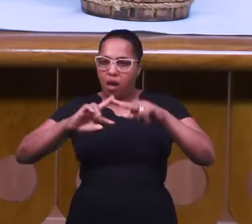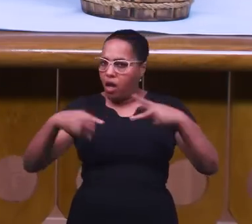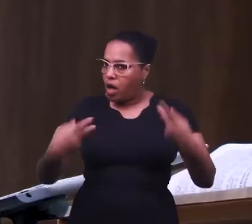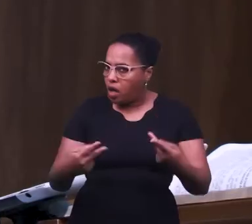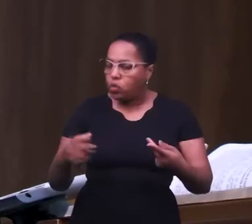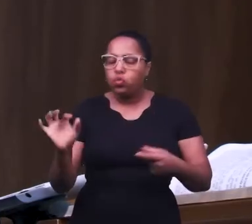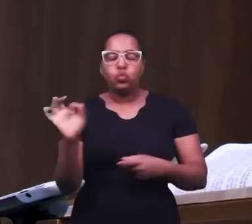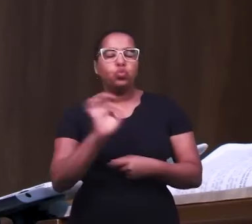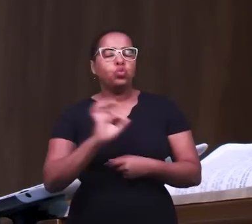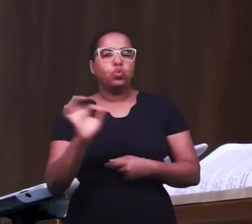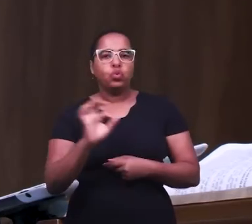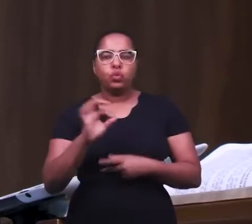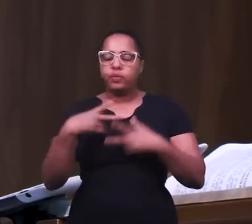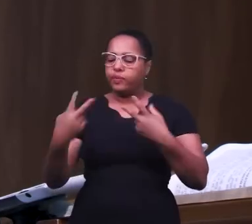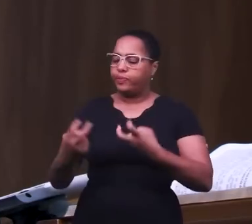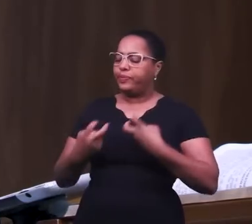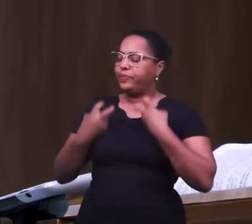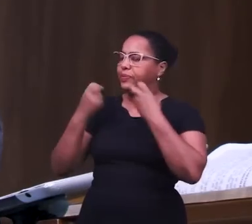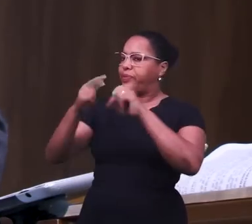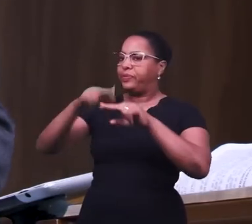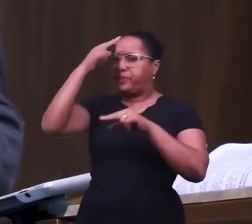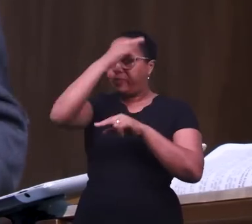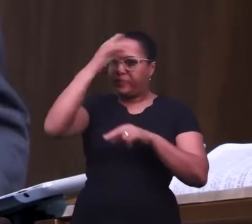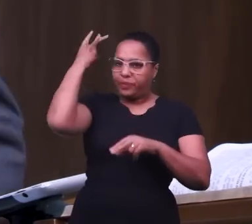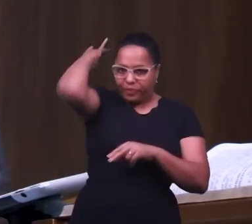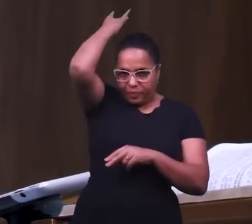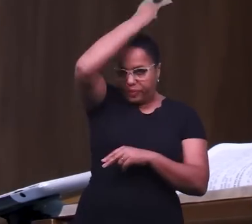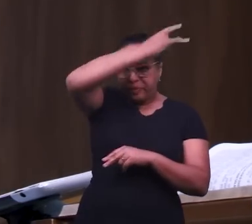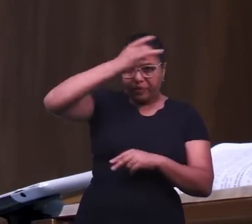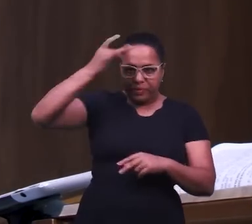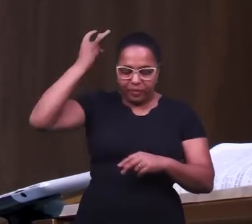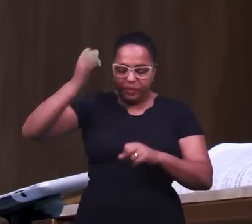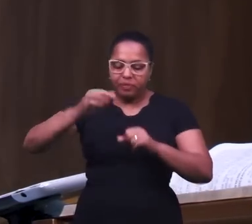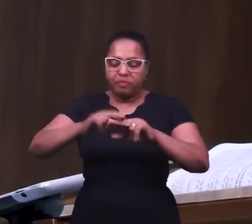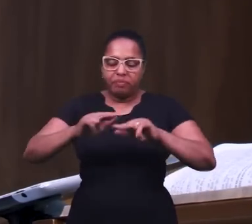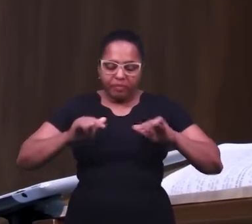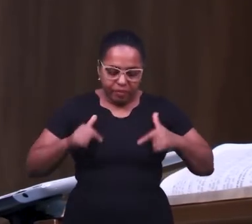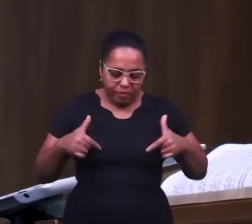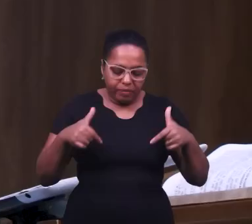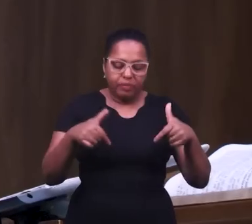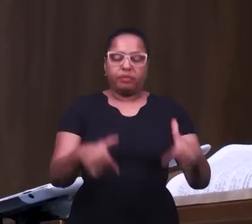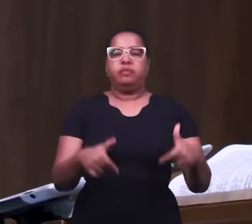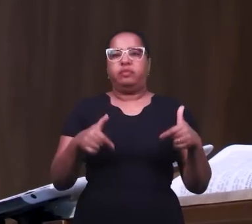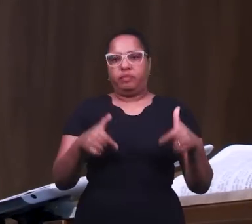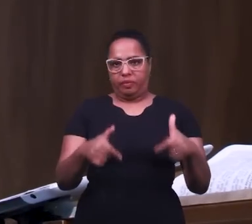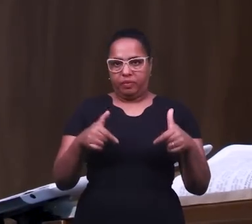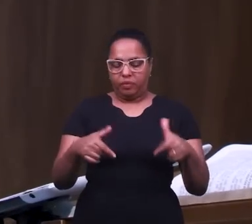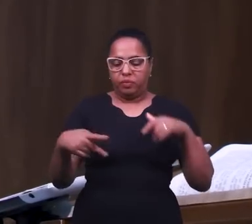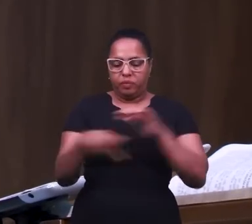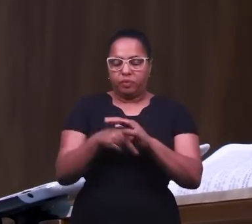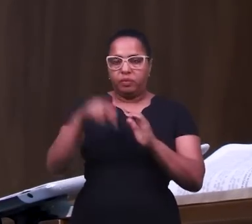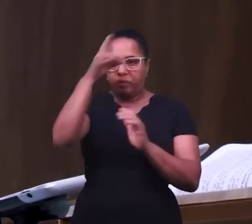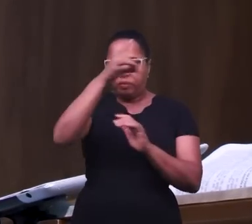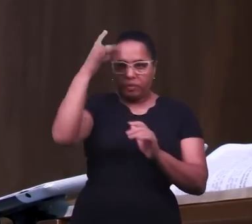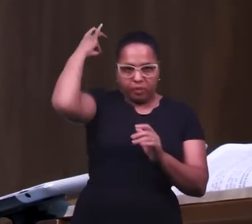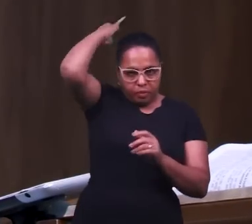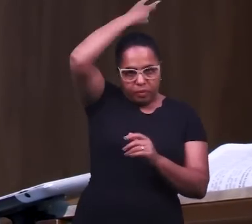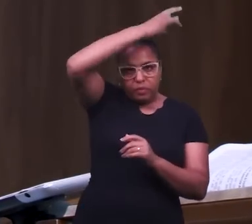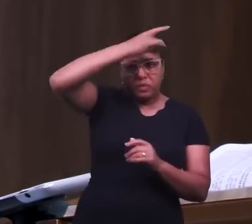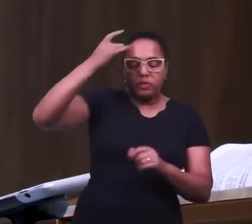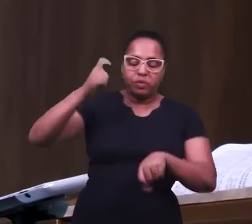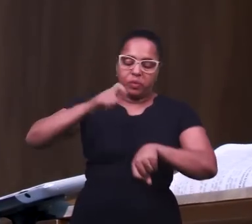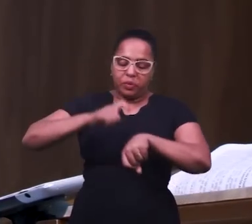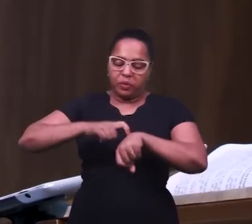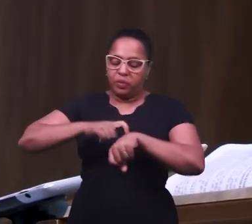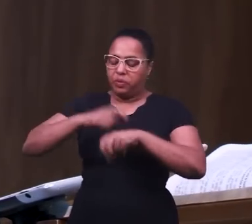eu estou clamando pelo Espírito Santo. Estou clamando por uma operação do Espírito Santo na minha vida. E é por isso que